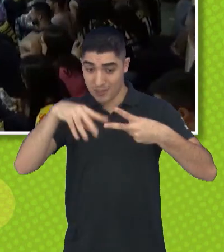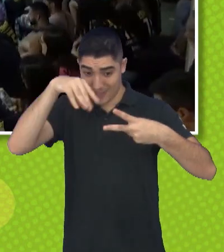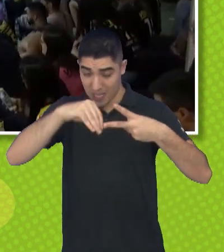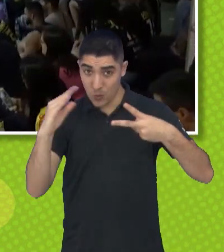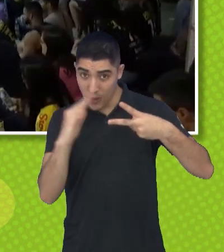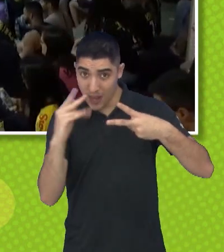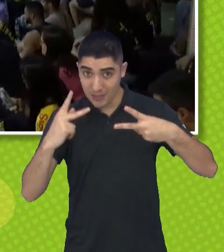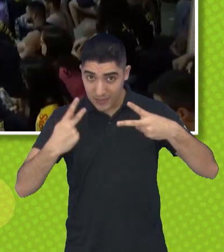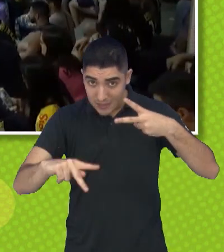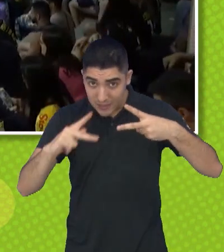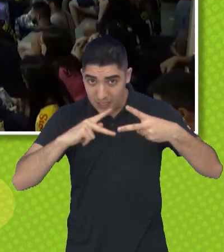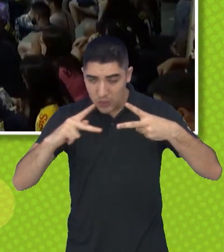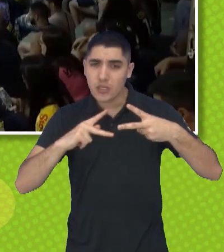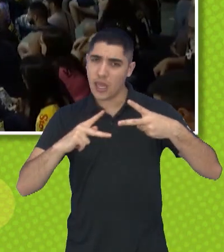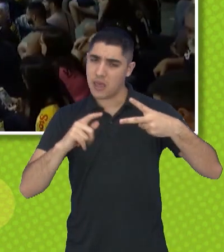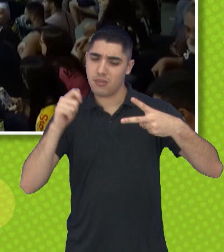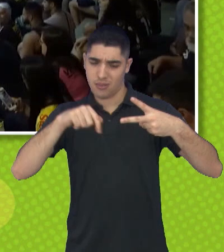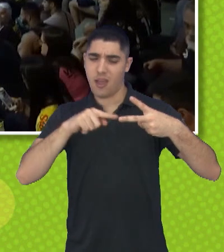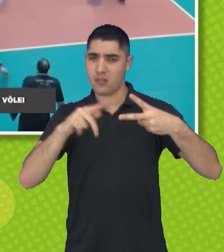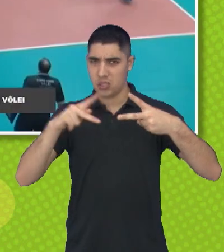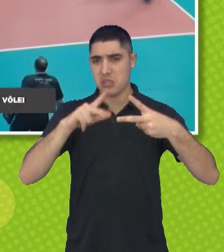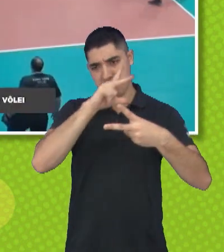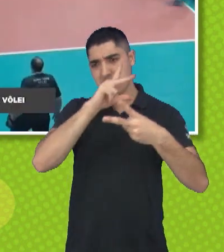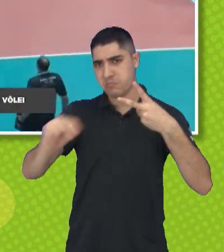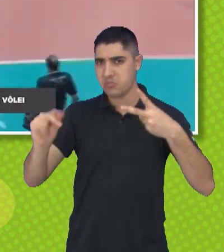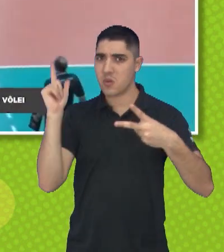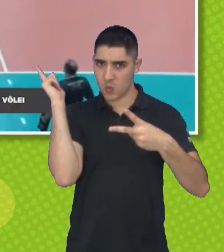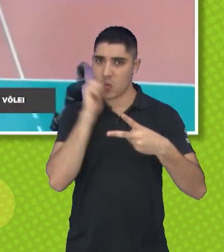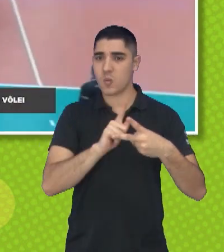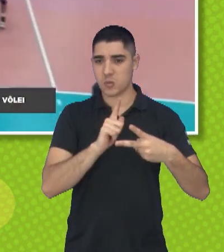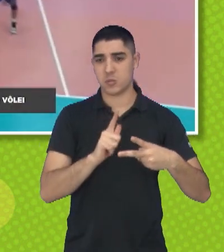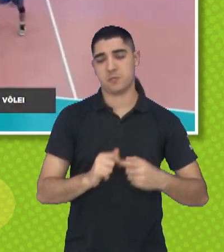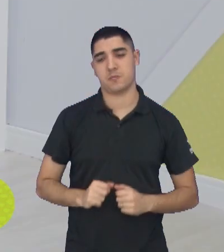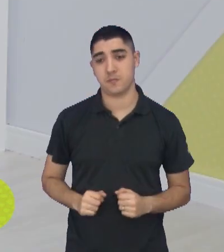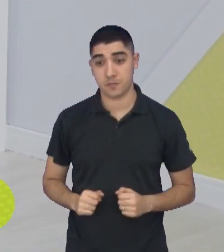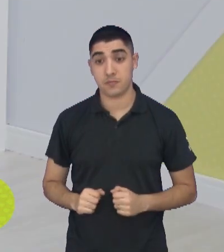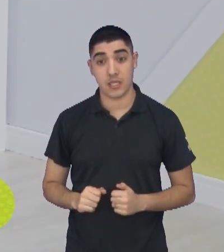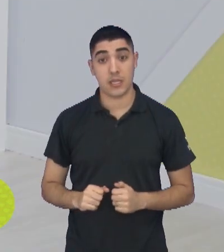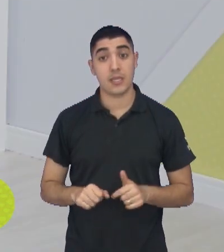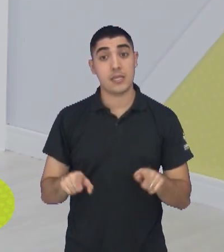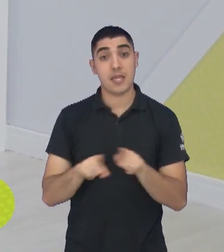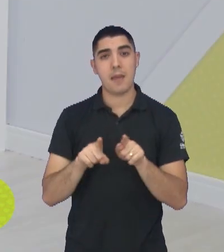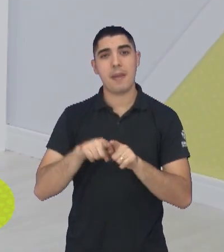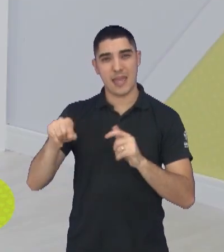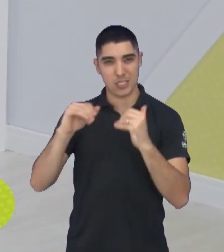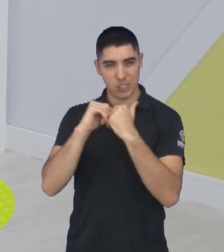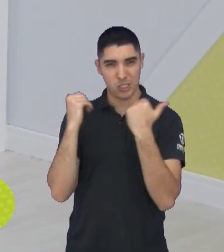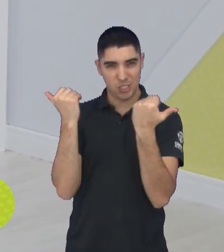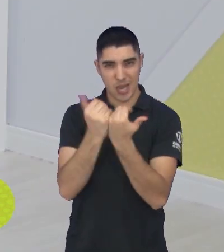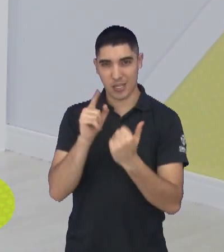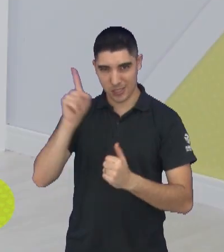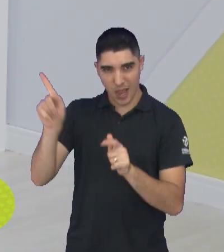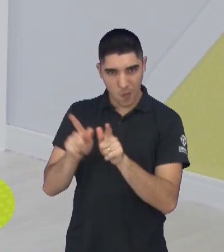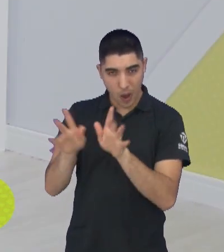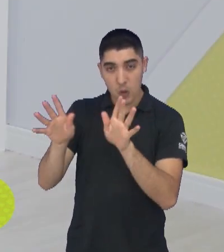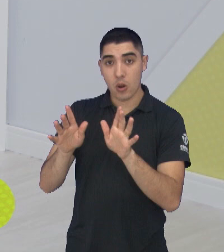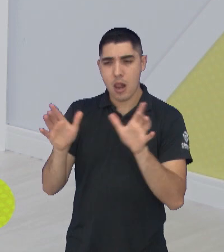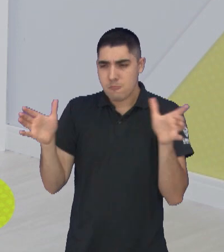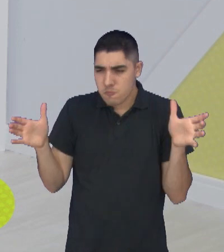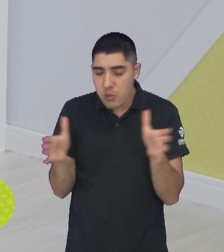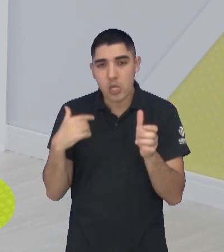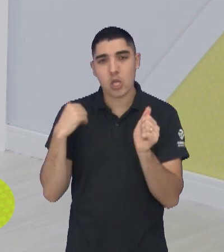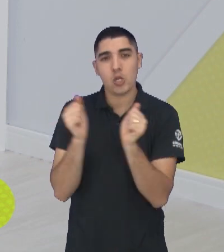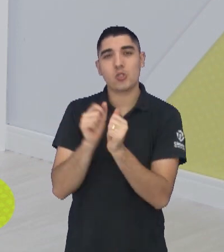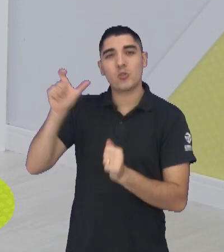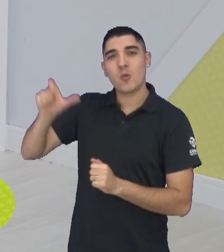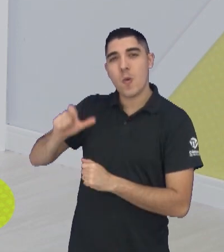tem a grande chance de São José ganhar aqui em casa diante da torcida. E esse ginásio da Ponte Grande é um ginásio acanhado. Já estive lá com o Marvin